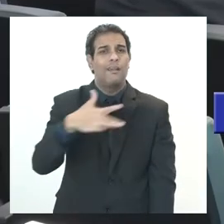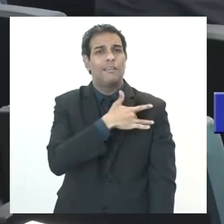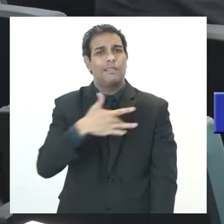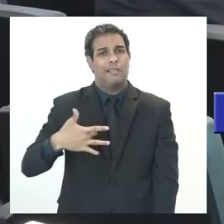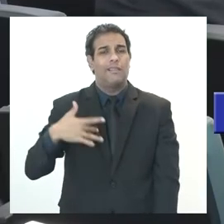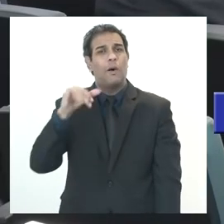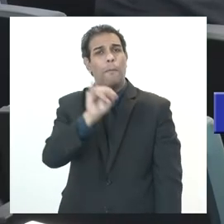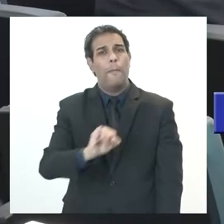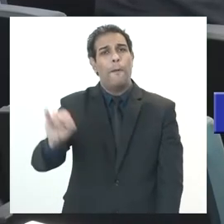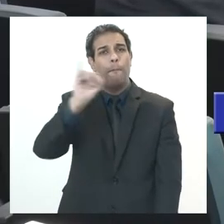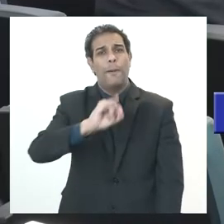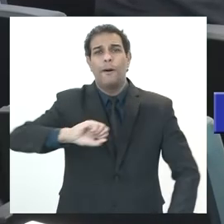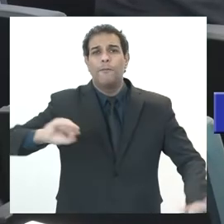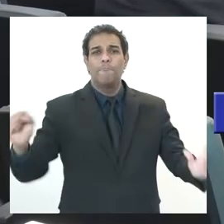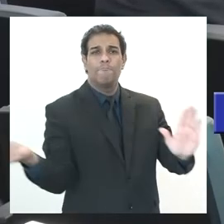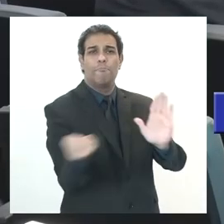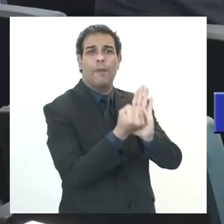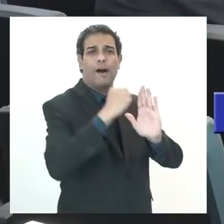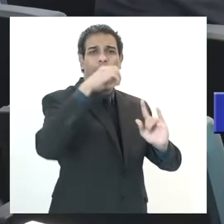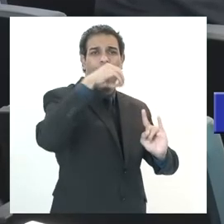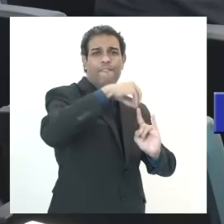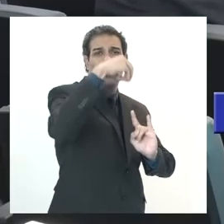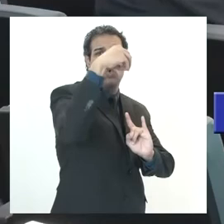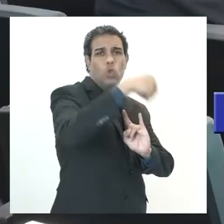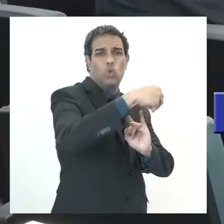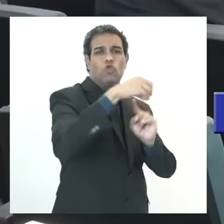é a importância da Fiocruz